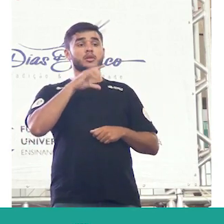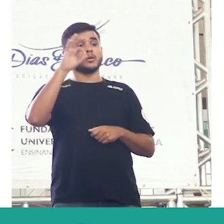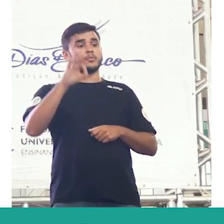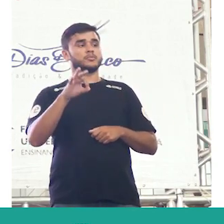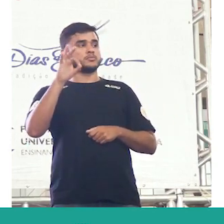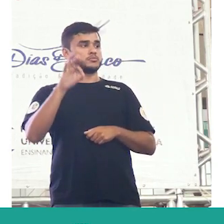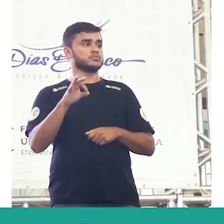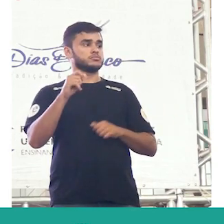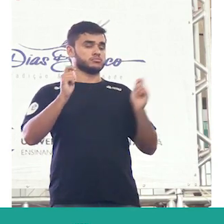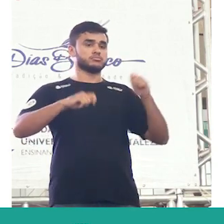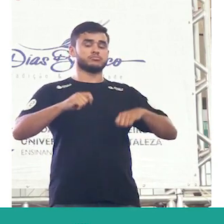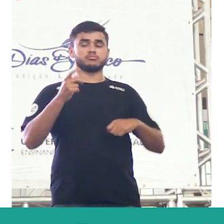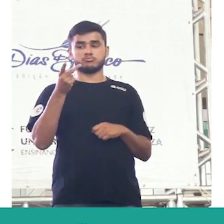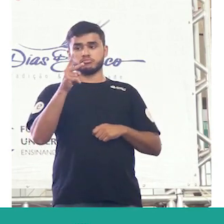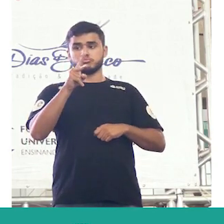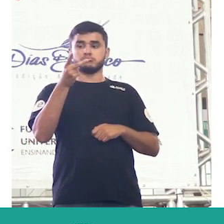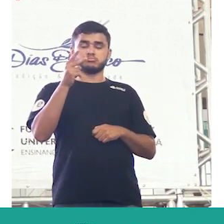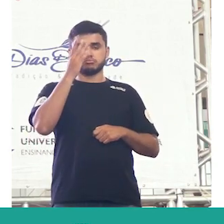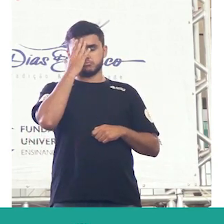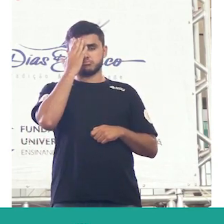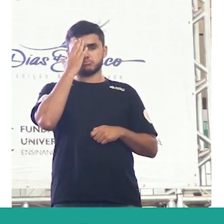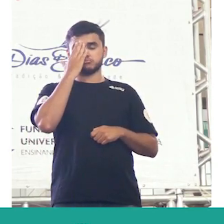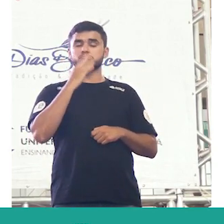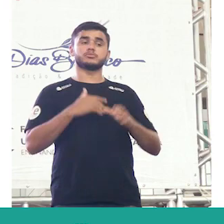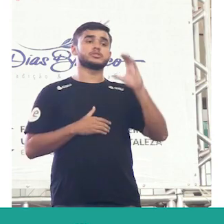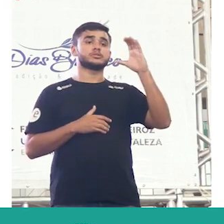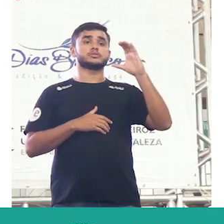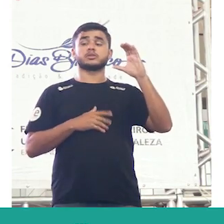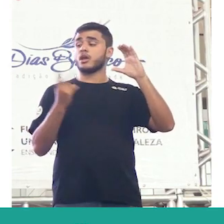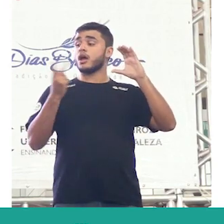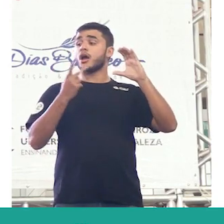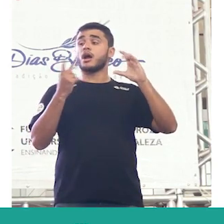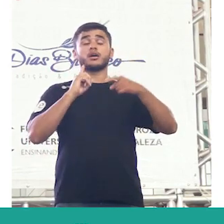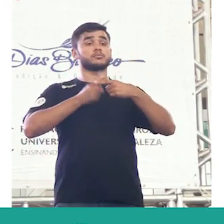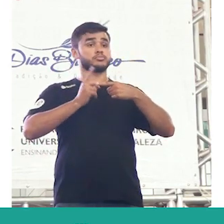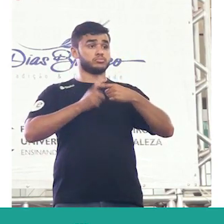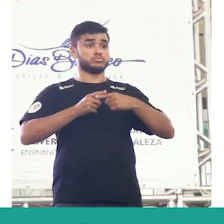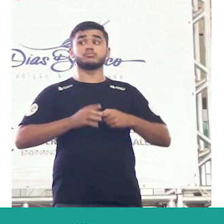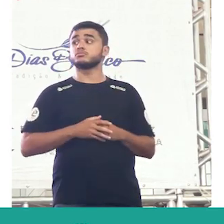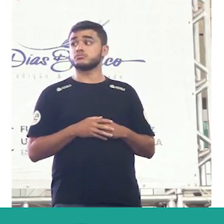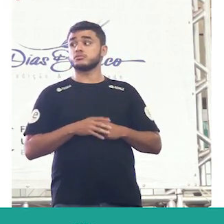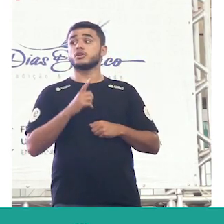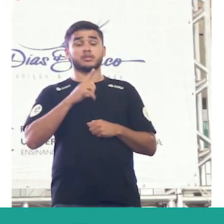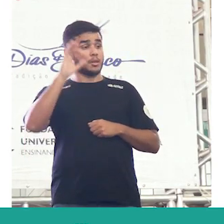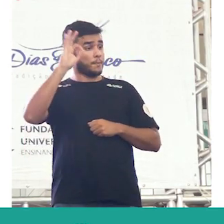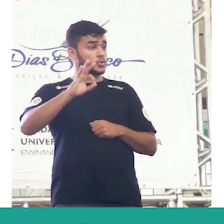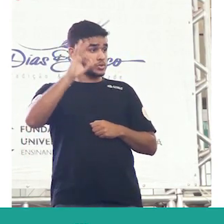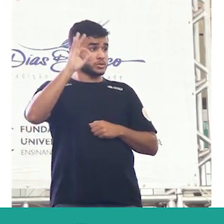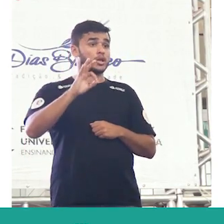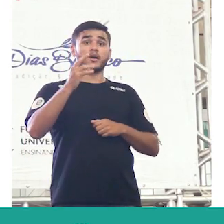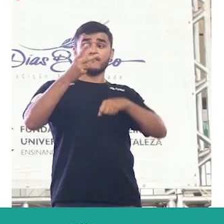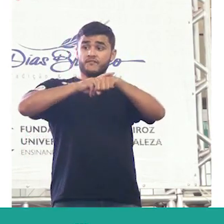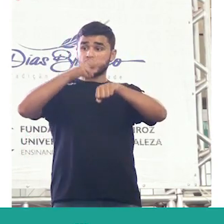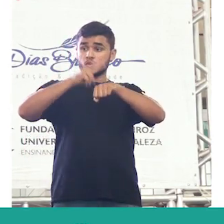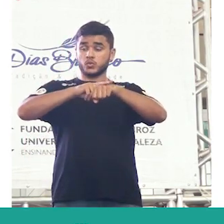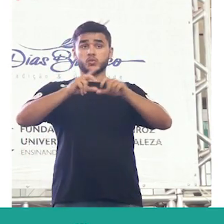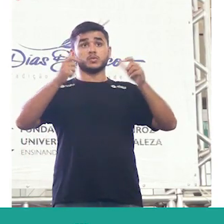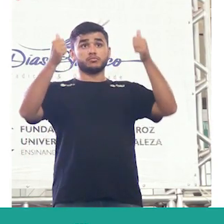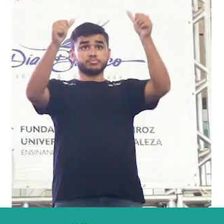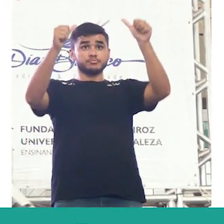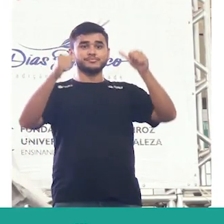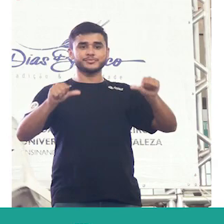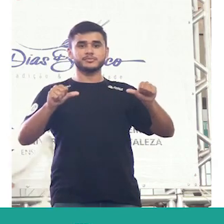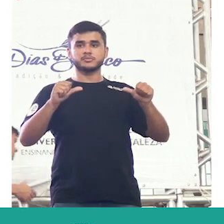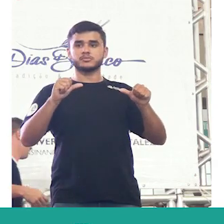a transmissão e vice-versa. Por que o item C está errado? Quanto maiores for a porcentagem dos vidros, menos